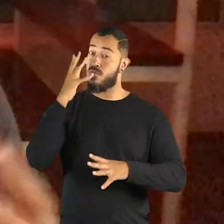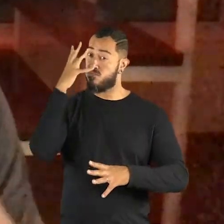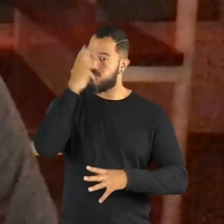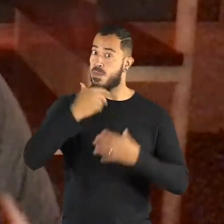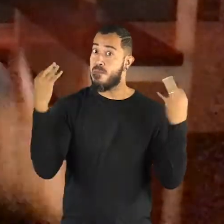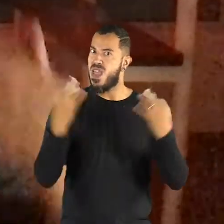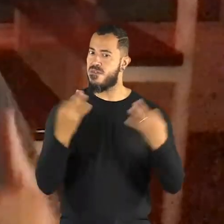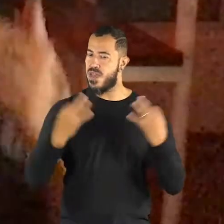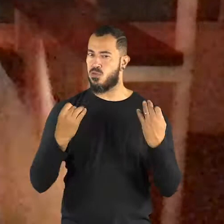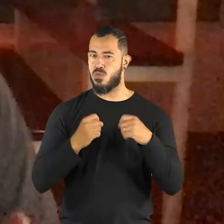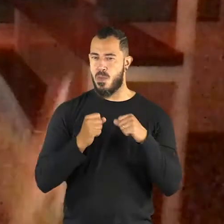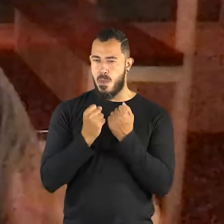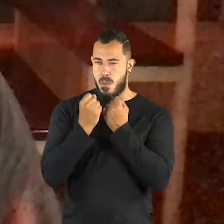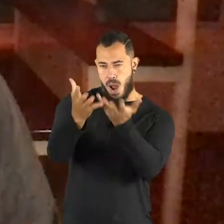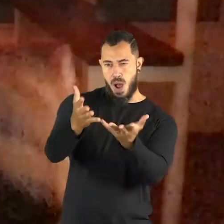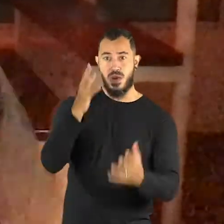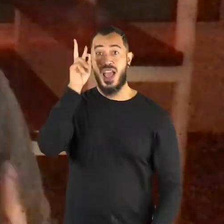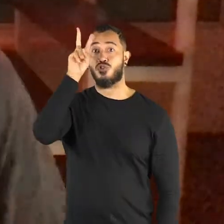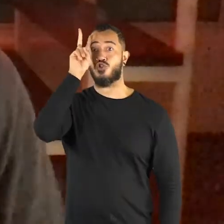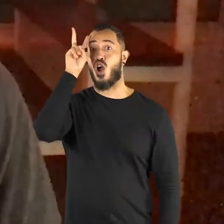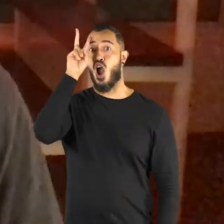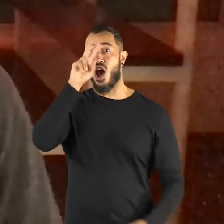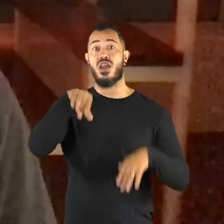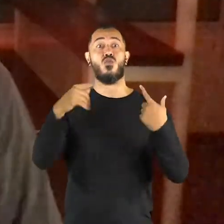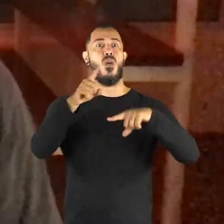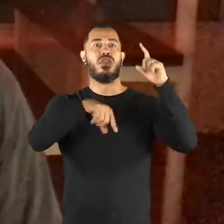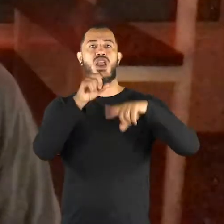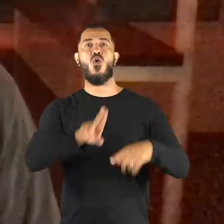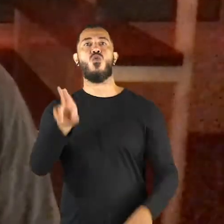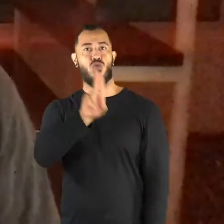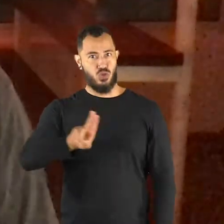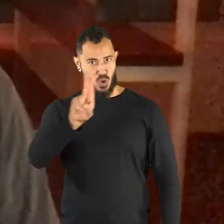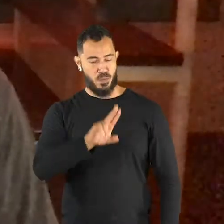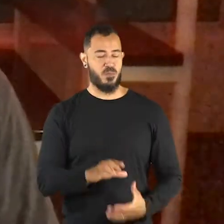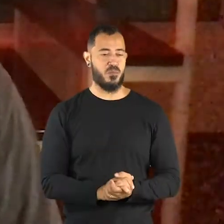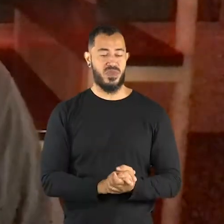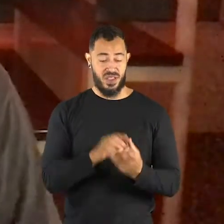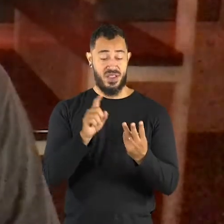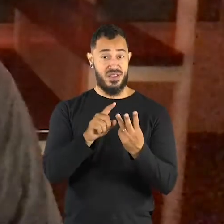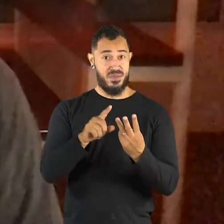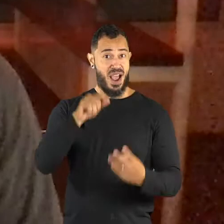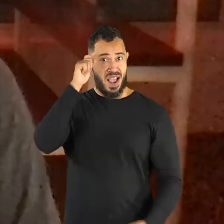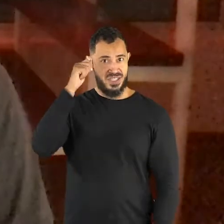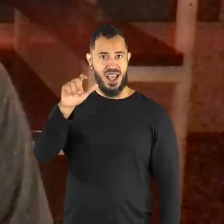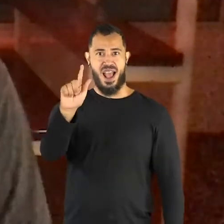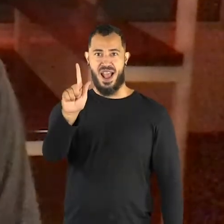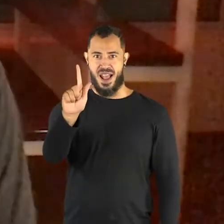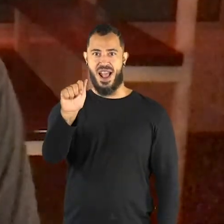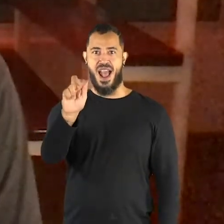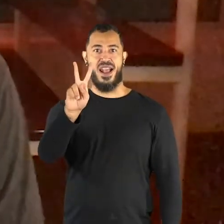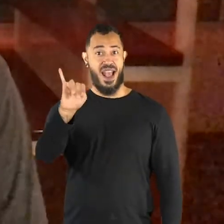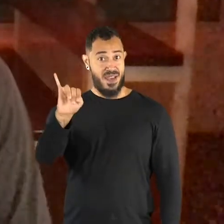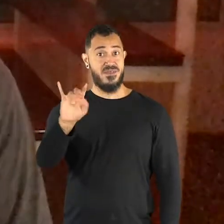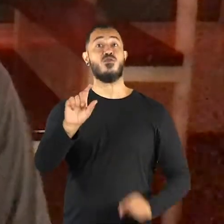você contar sua história melhor a partir dos equipamentos usados. No caso do clipe de Meu Bem, da Gavi, a gente também optou por